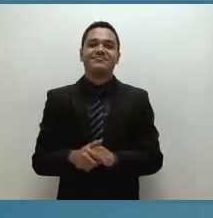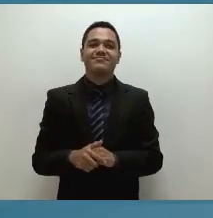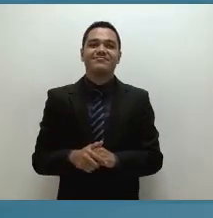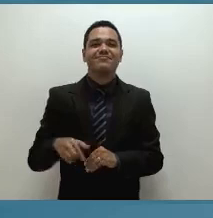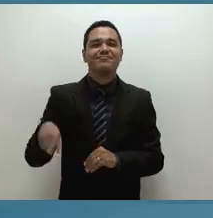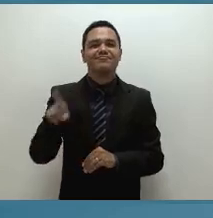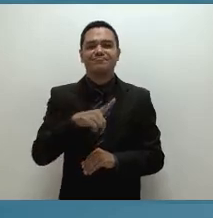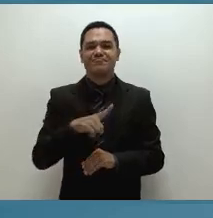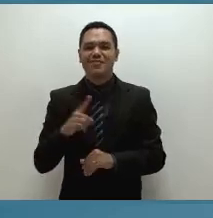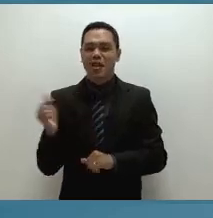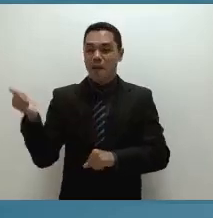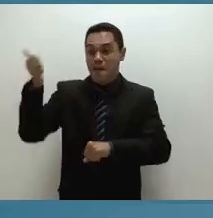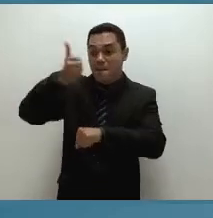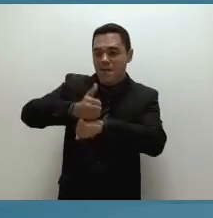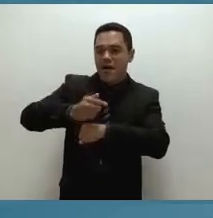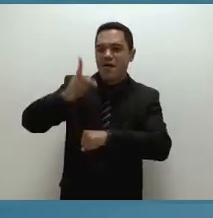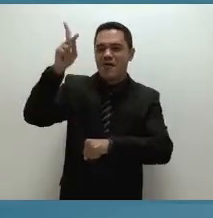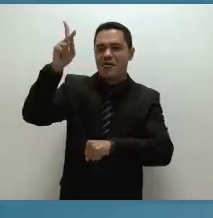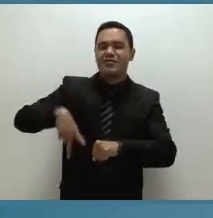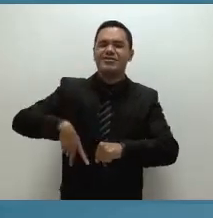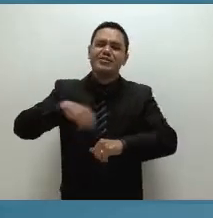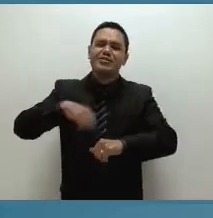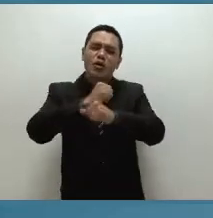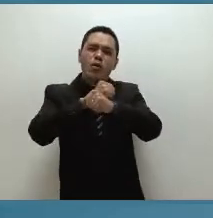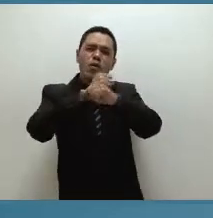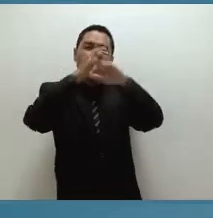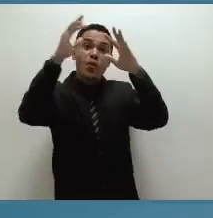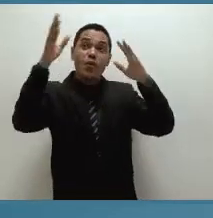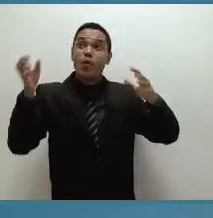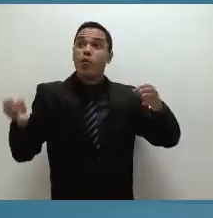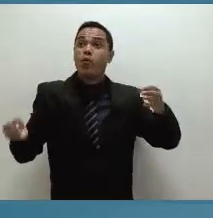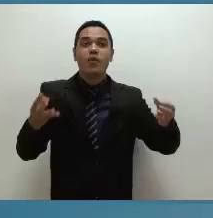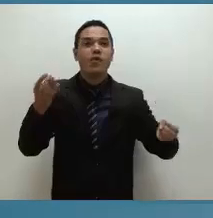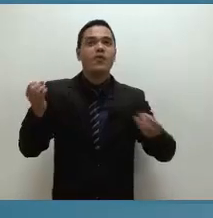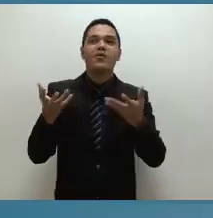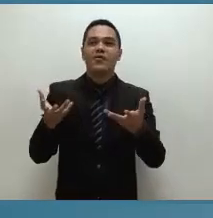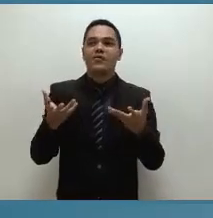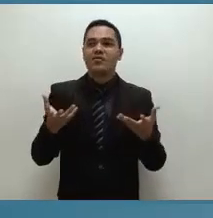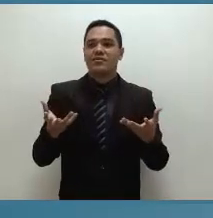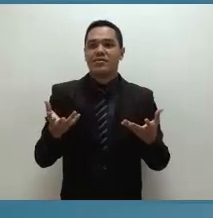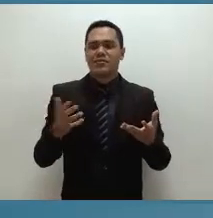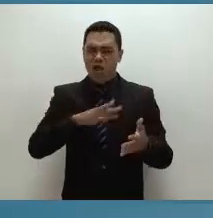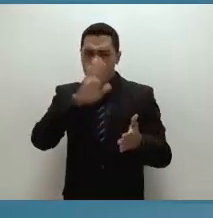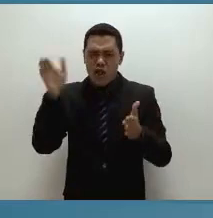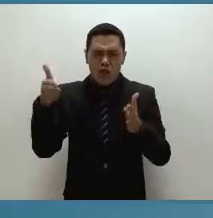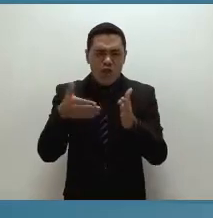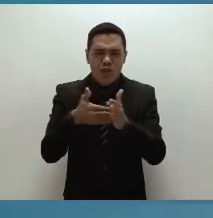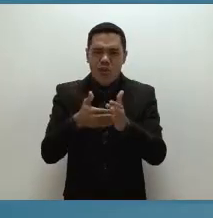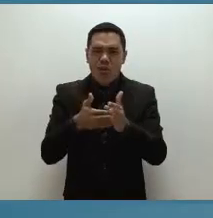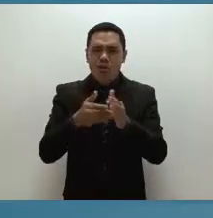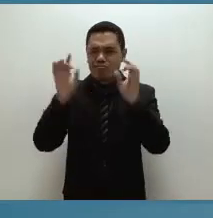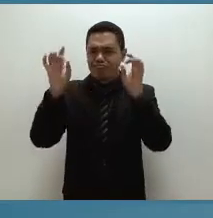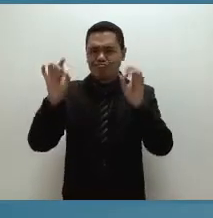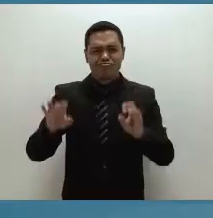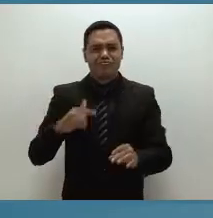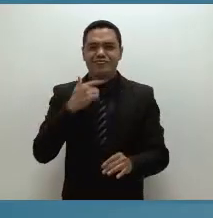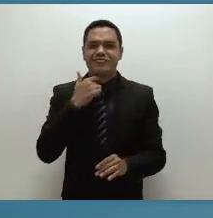sonhos, né? Muitas inovações. Mas nem tudo a gente pode colocar em